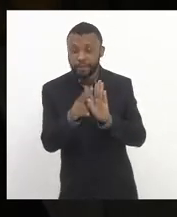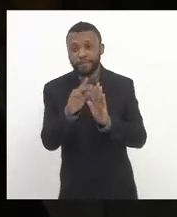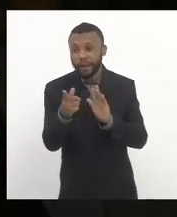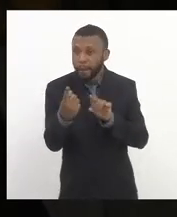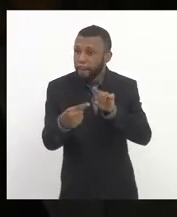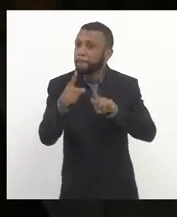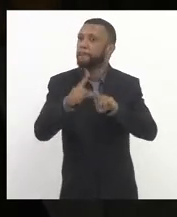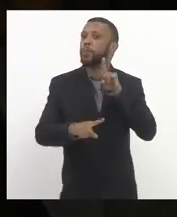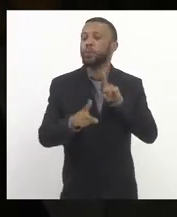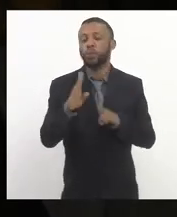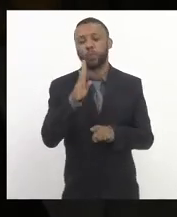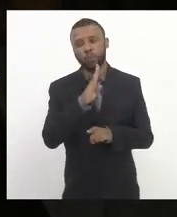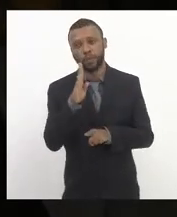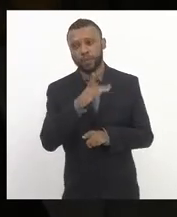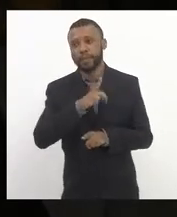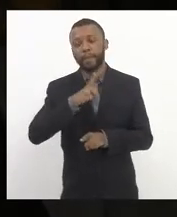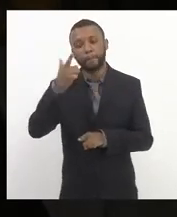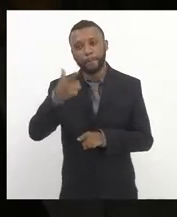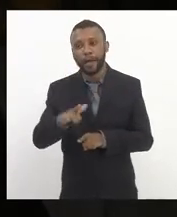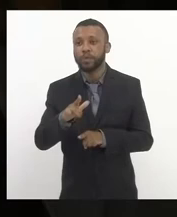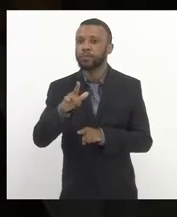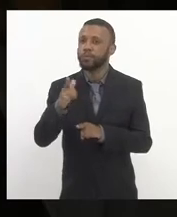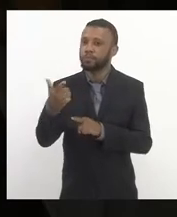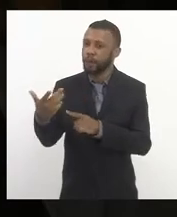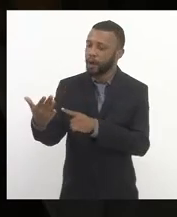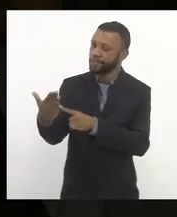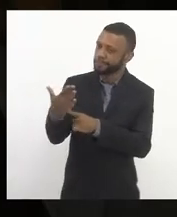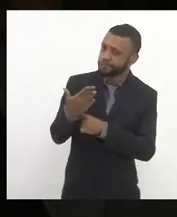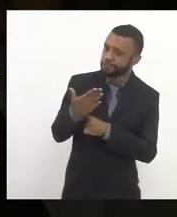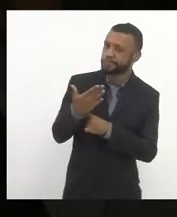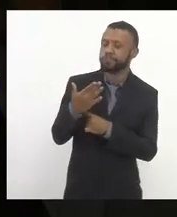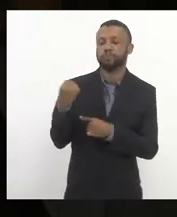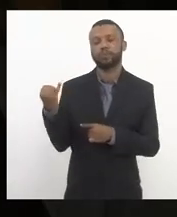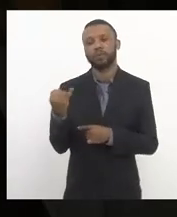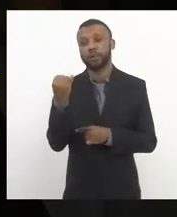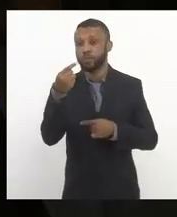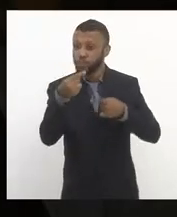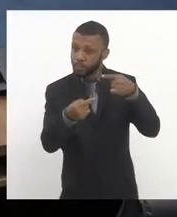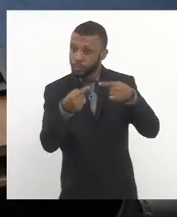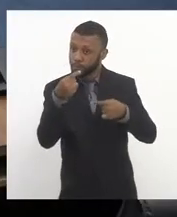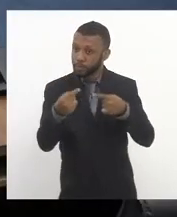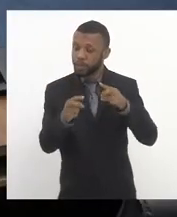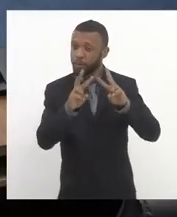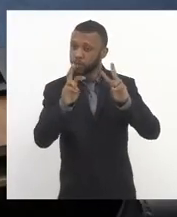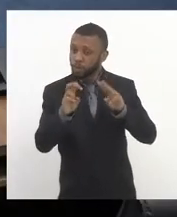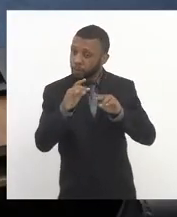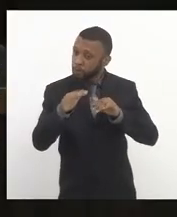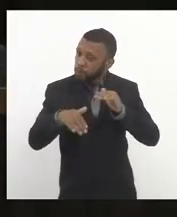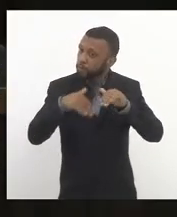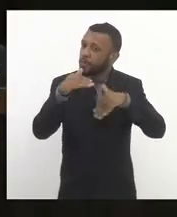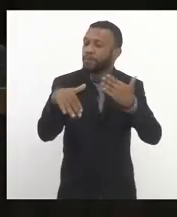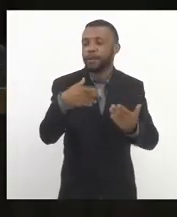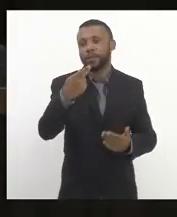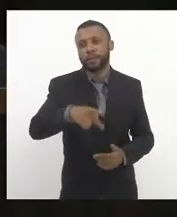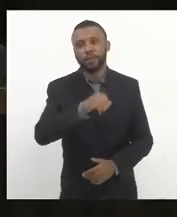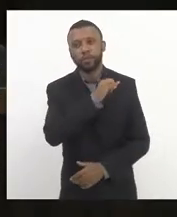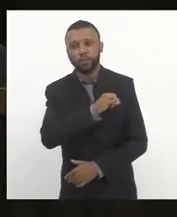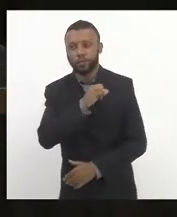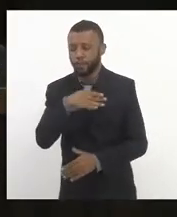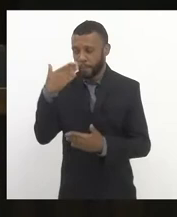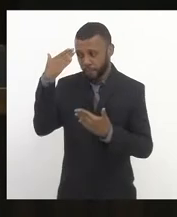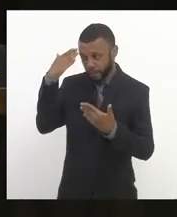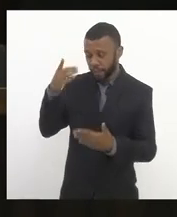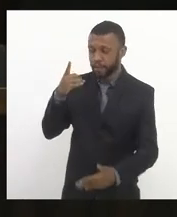ser mais uma contribuição importante da Assembleia para o debate sobre o desenvolvimento do nosso Estado. Obrigado. Obrigado, deputado Valdec. Próximo